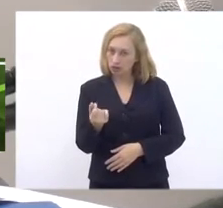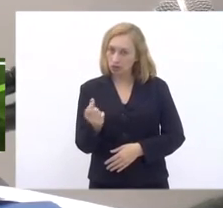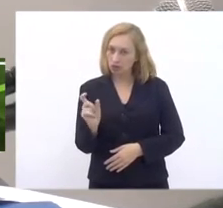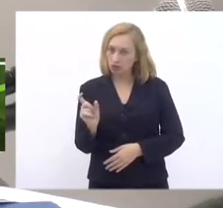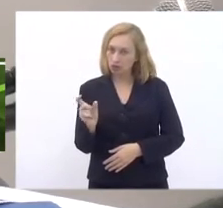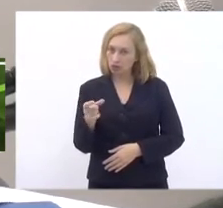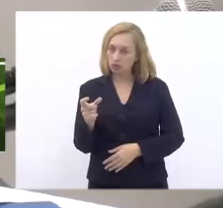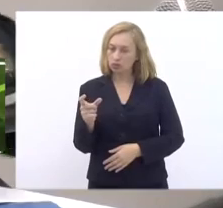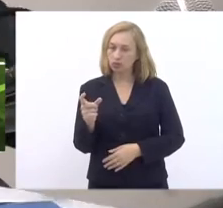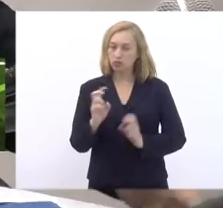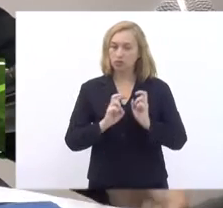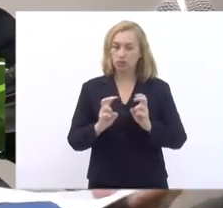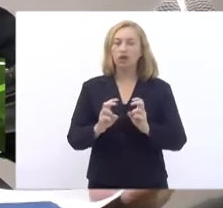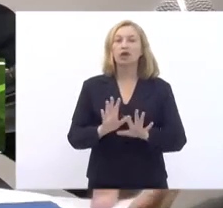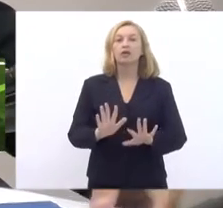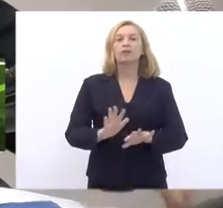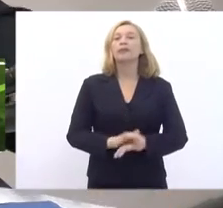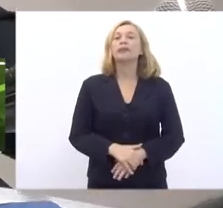questão é que,